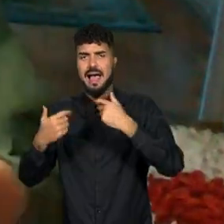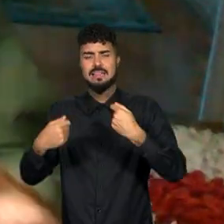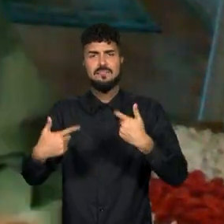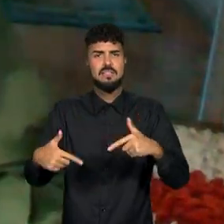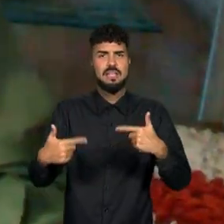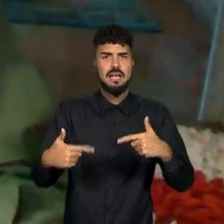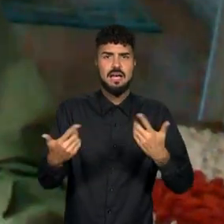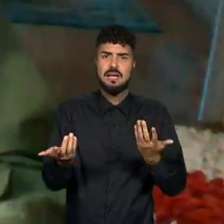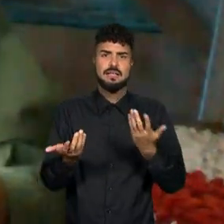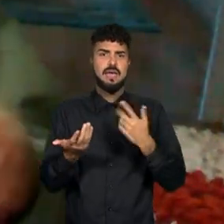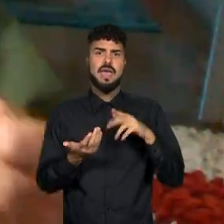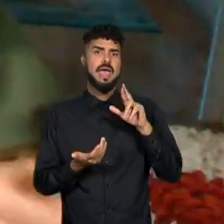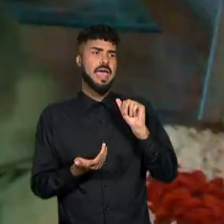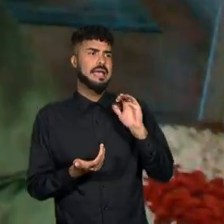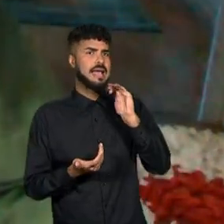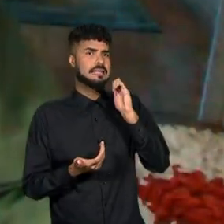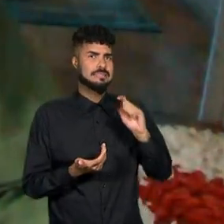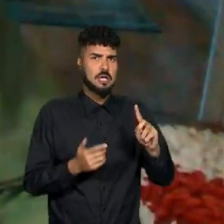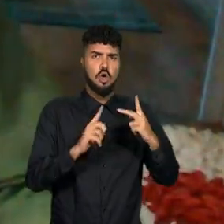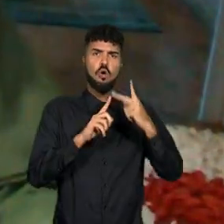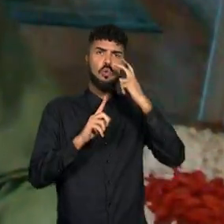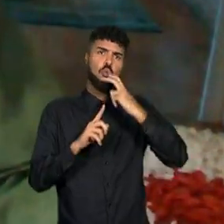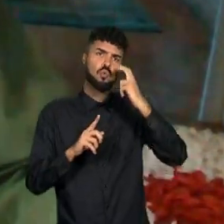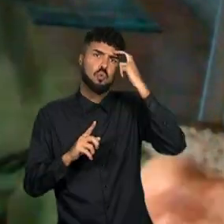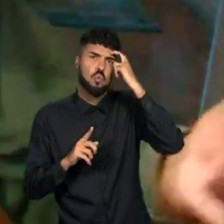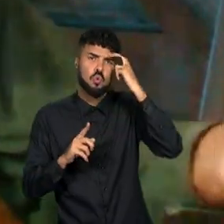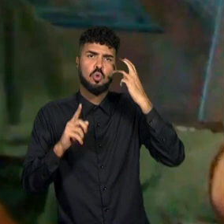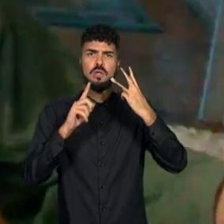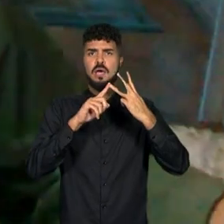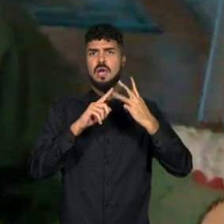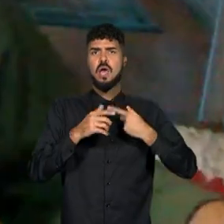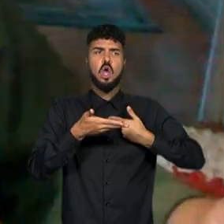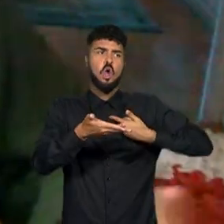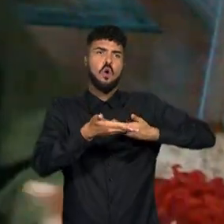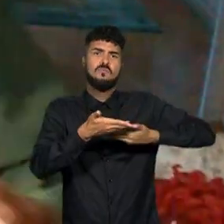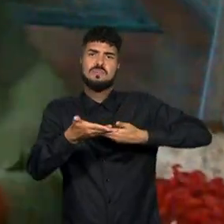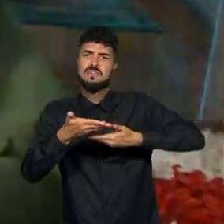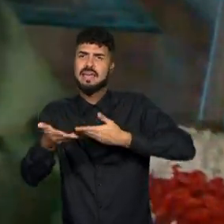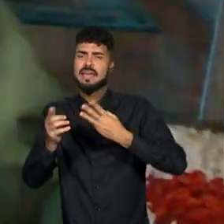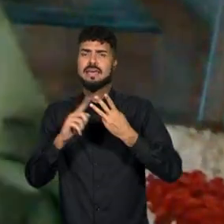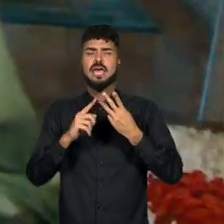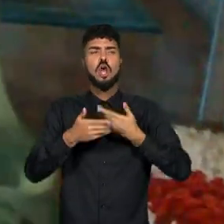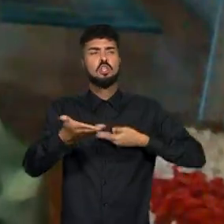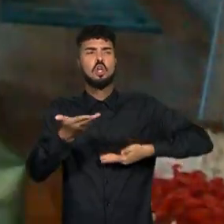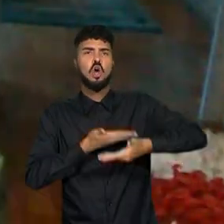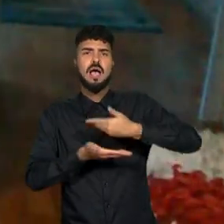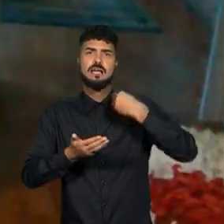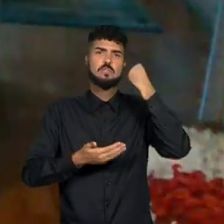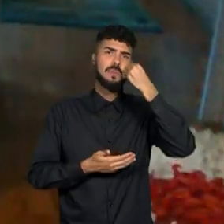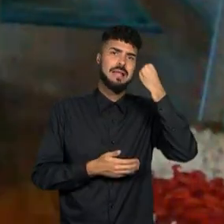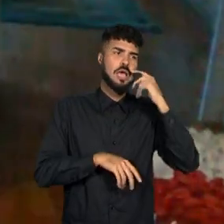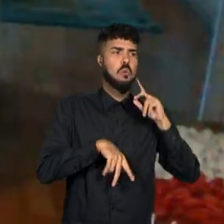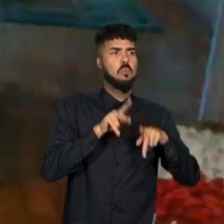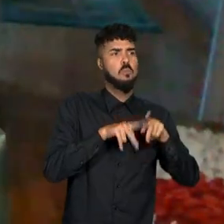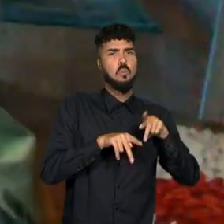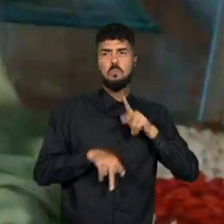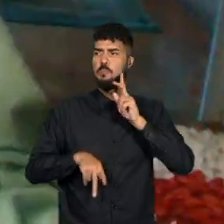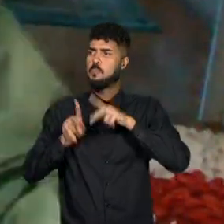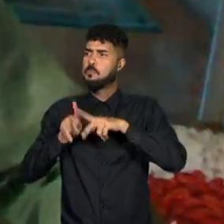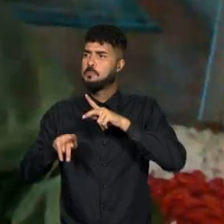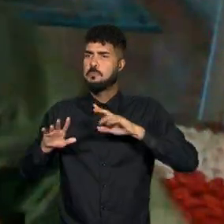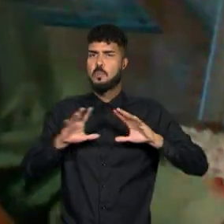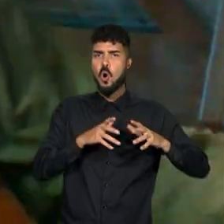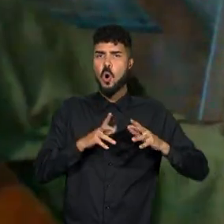de recreação, de cultura, de convivência, de troca de experiência dos povos entre si,